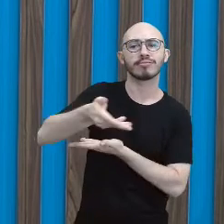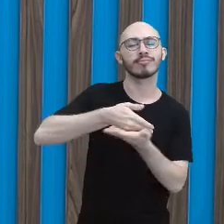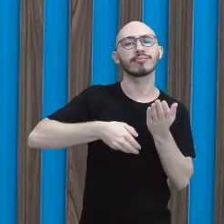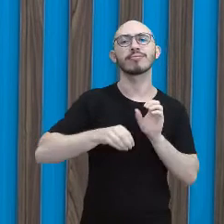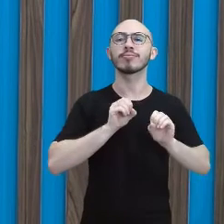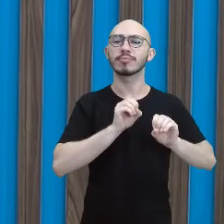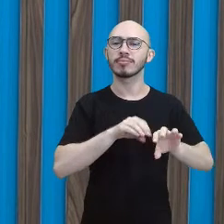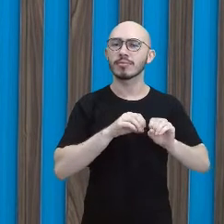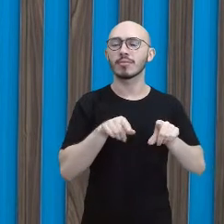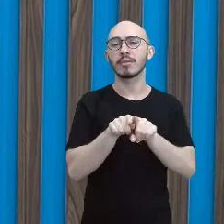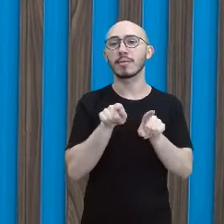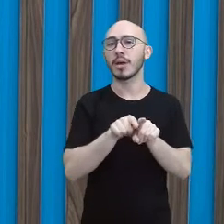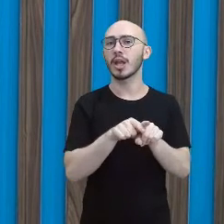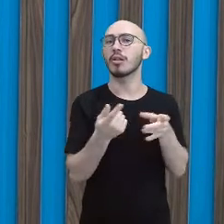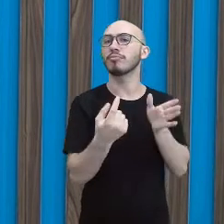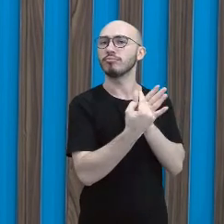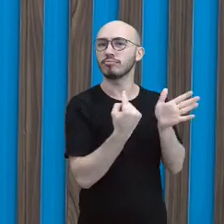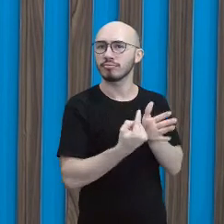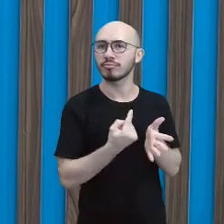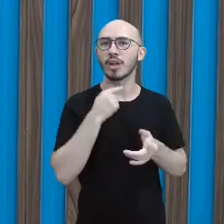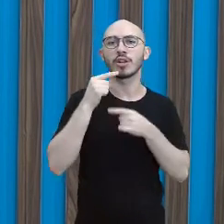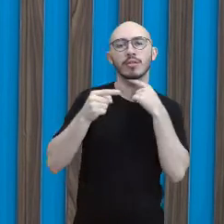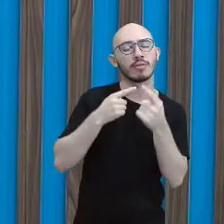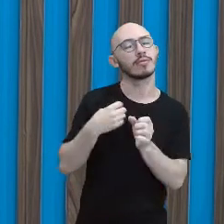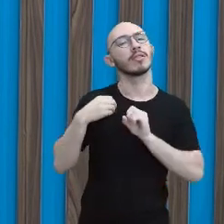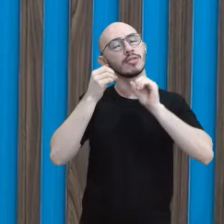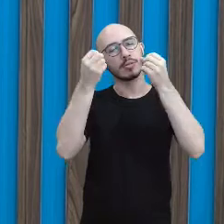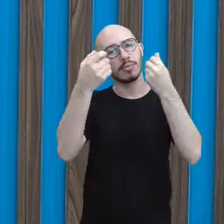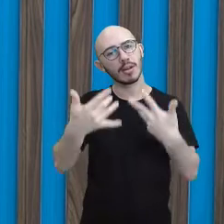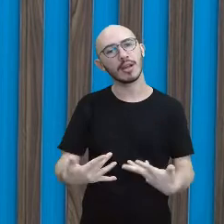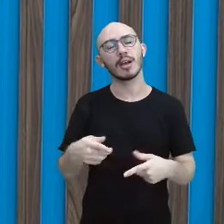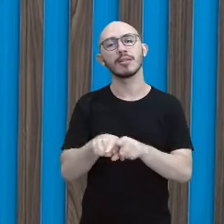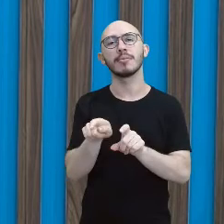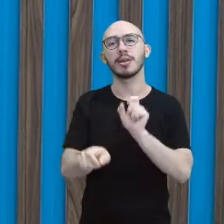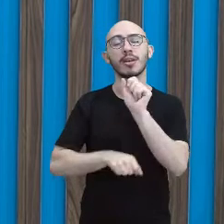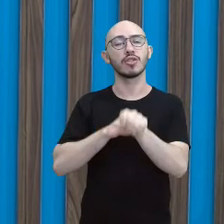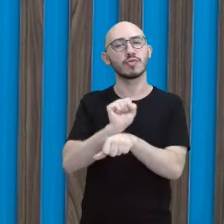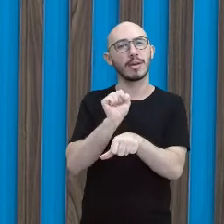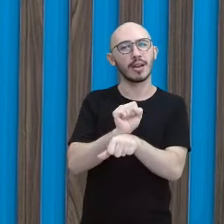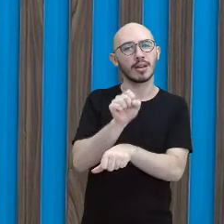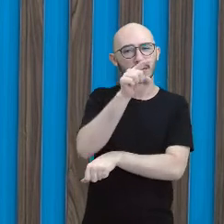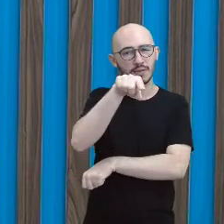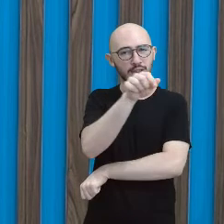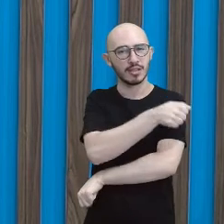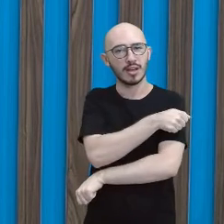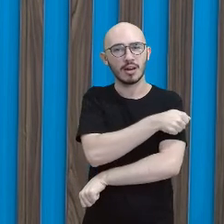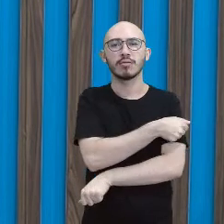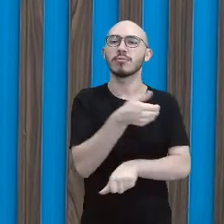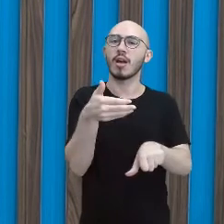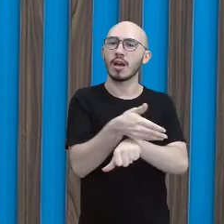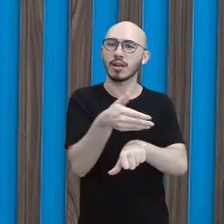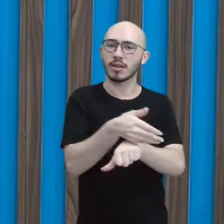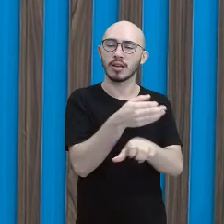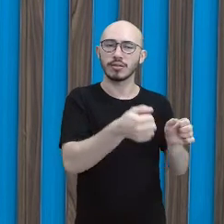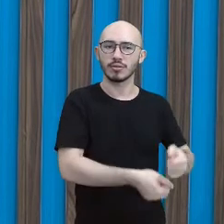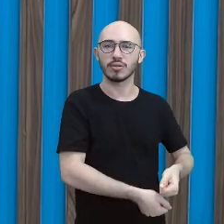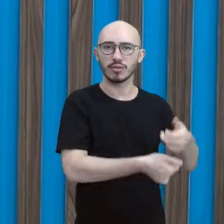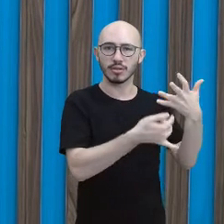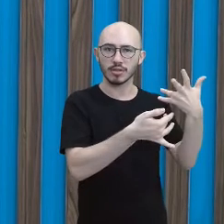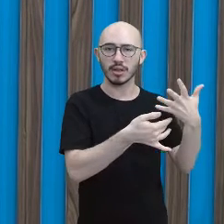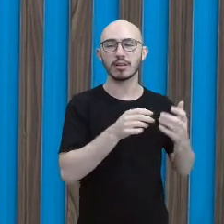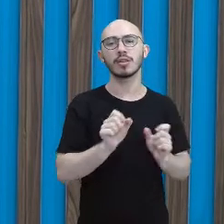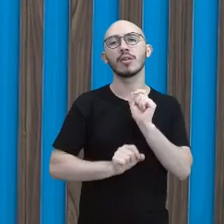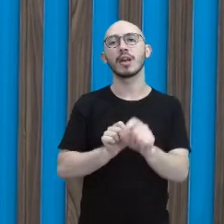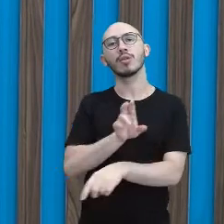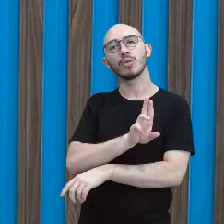também tirar as dúvidas, tá? Acabou de liberar aqui o chat, já estou aguardando o pessoal logar aqui. Se você se identificar aqui através do